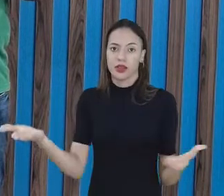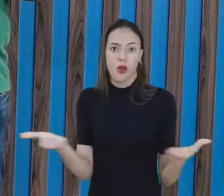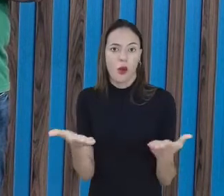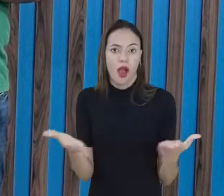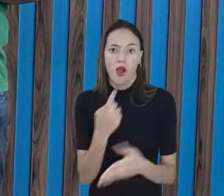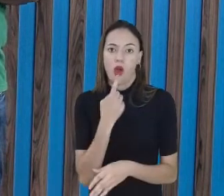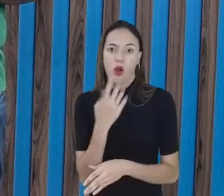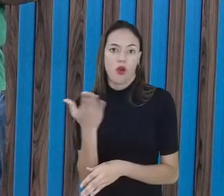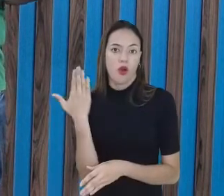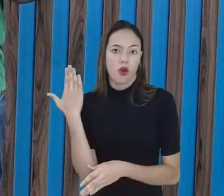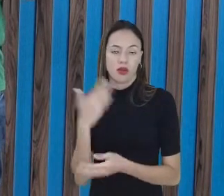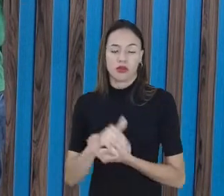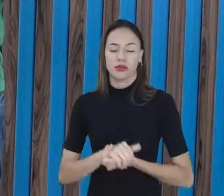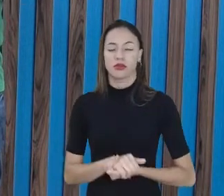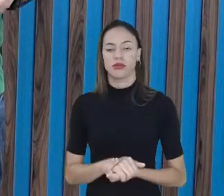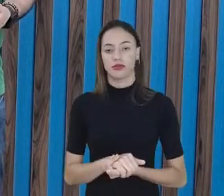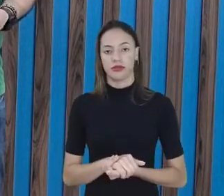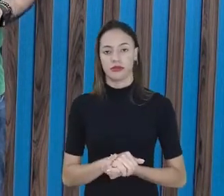de